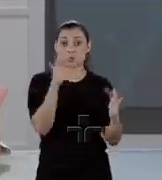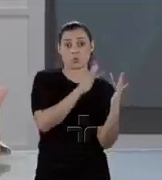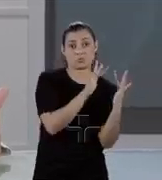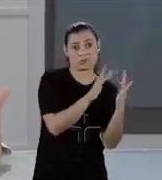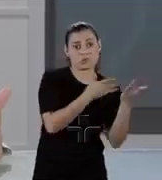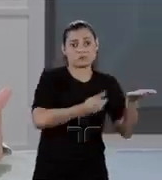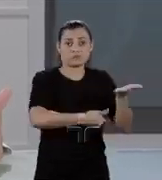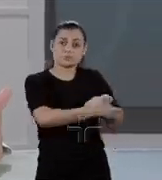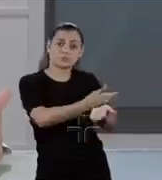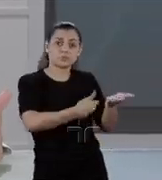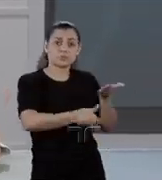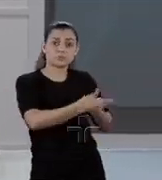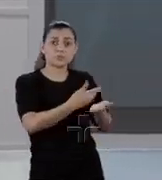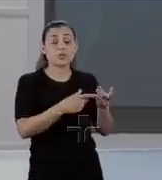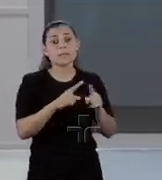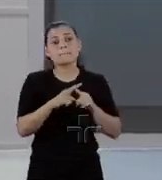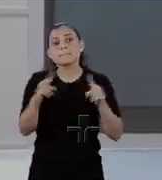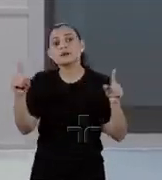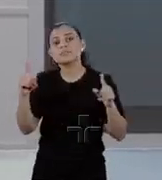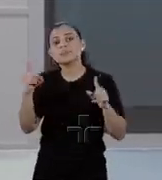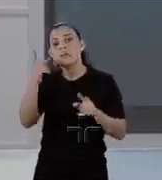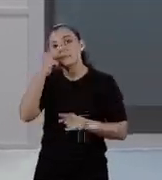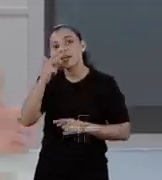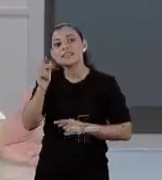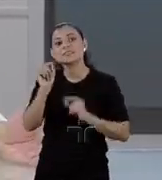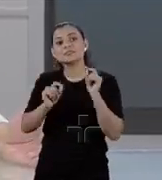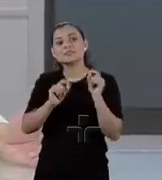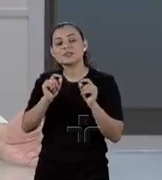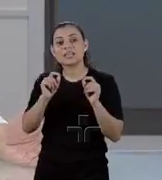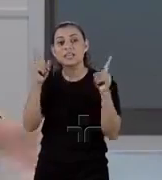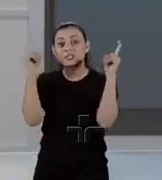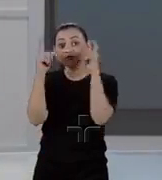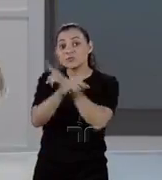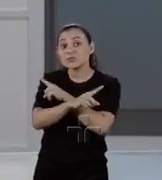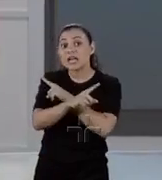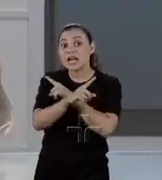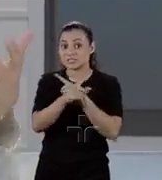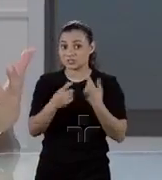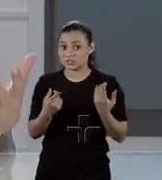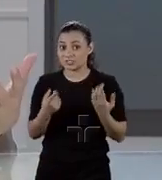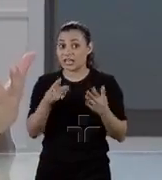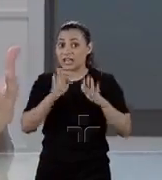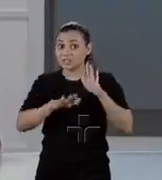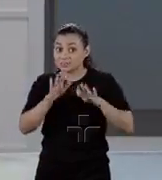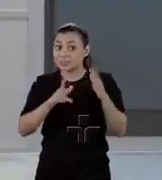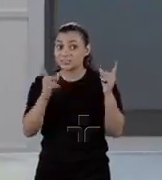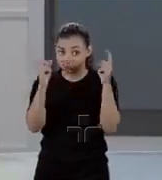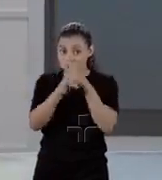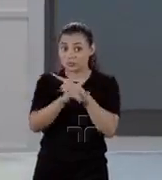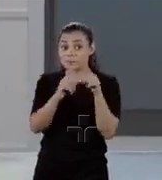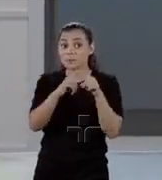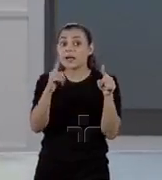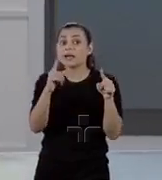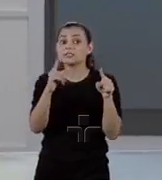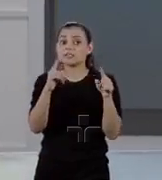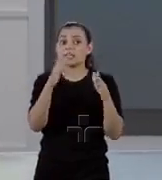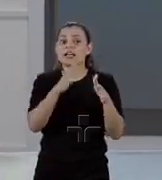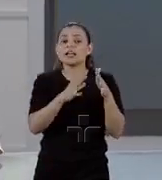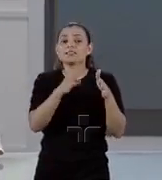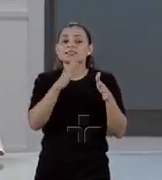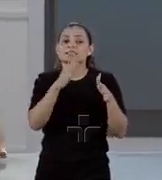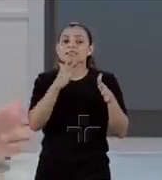e, portanto, agonia da atenção e dificuldade de critério. Porque você tem muito acesso a muita coisa. Então, isso acaba criando um